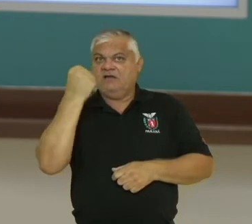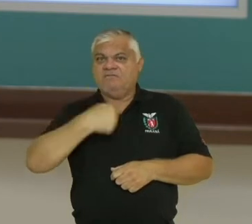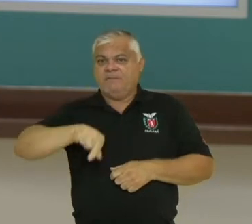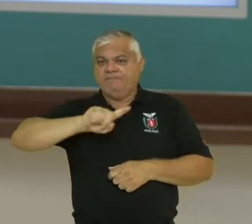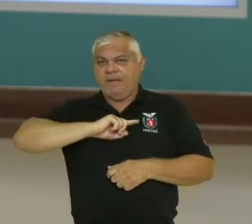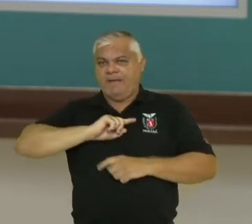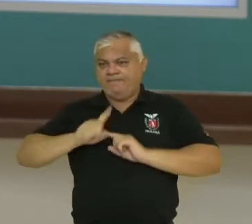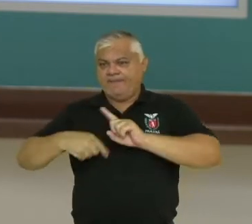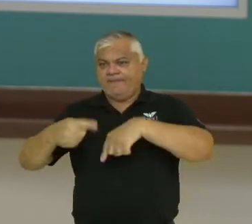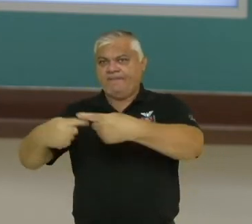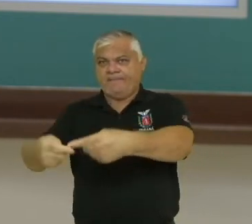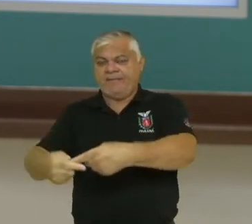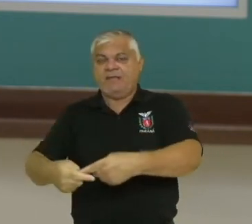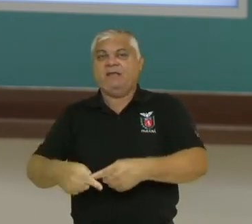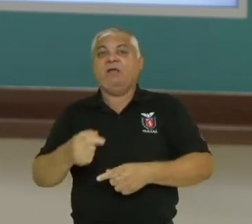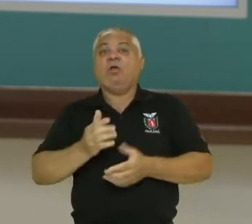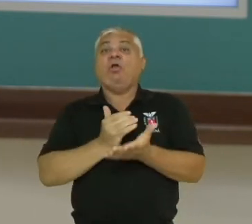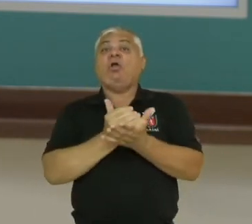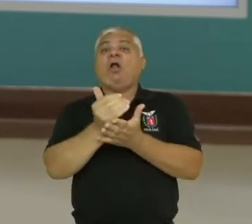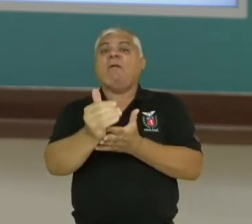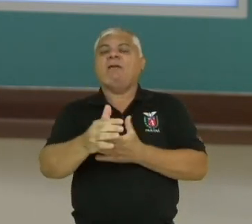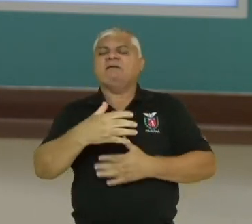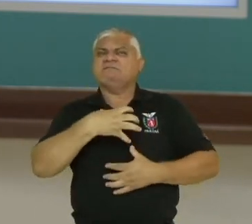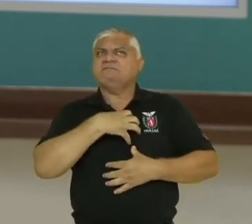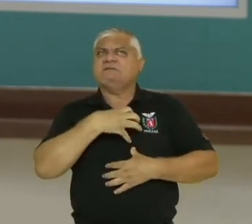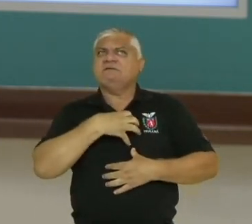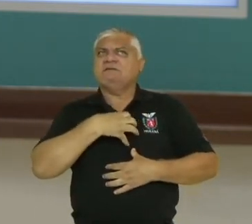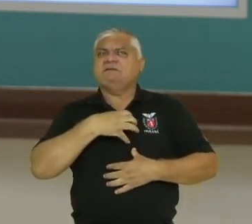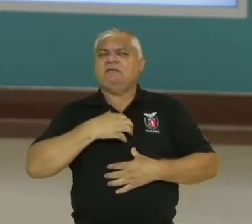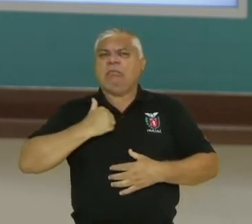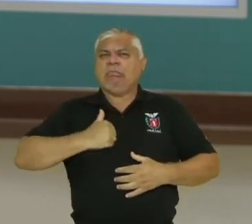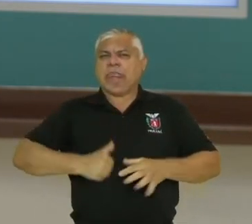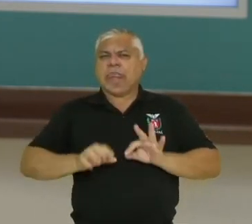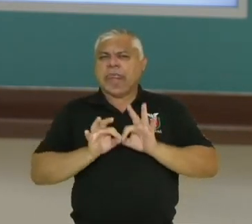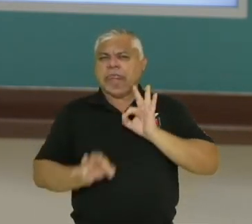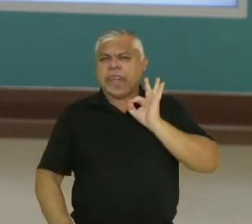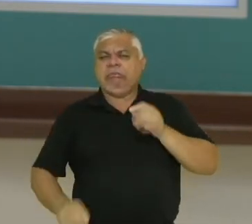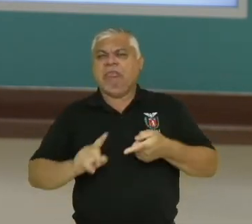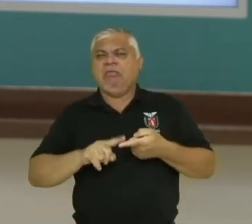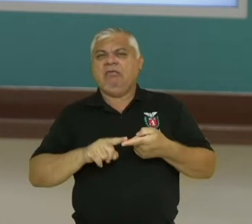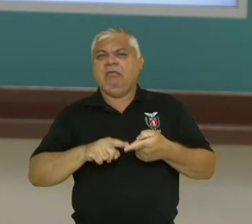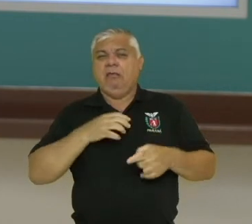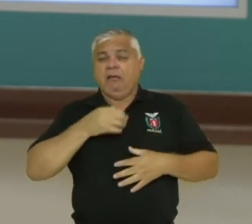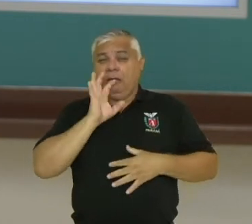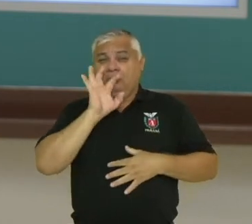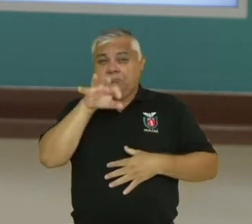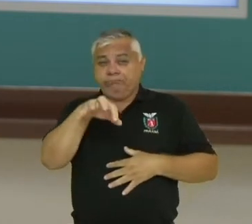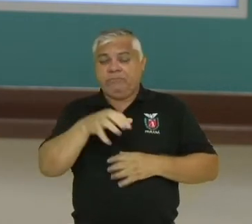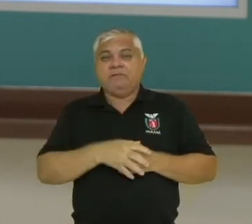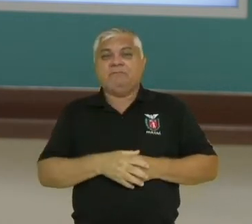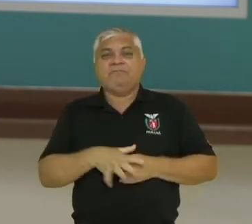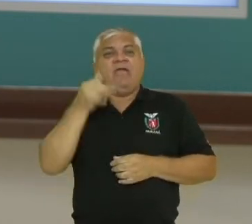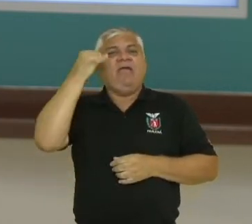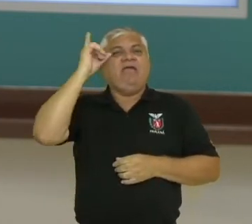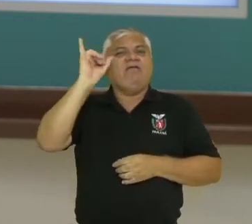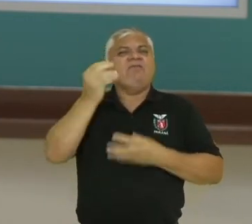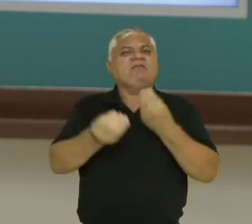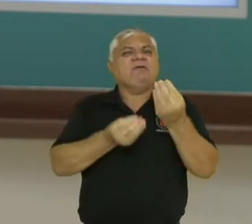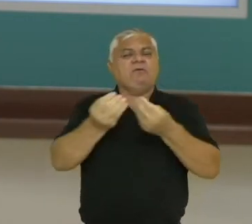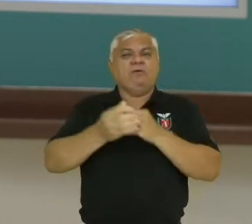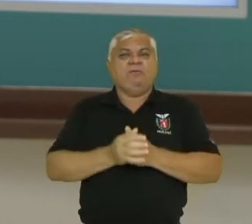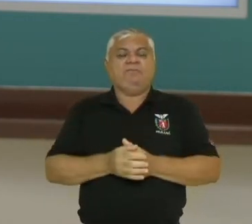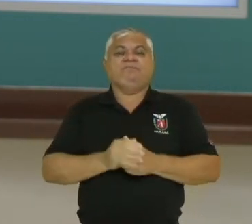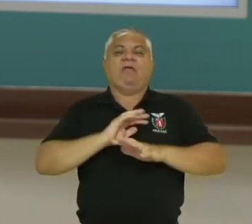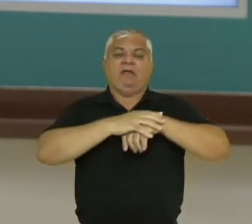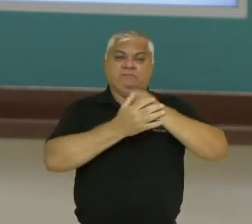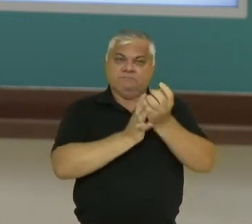que inicia-se com diarreias e vômitos. Como evitar? Então, um jeito de não ter essa doença. Então, por exemplo, lavar a mão